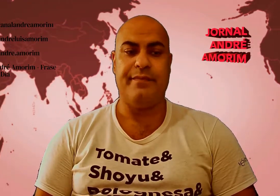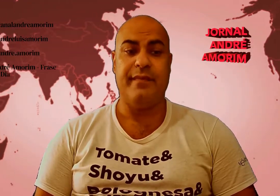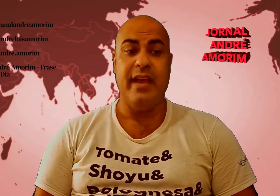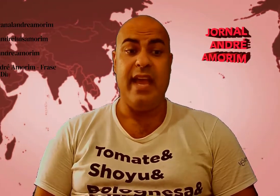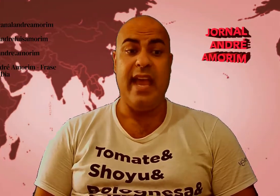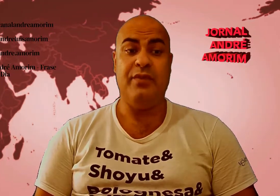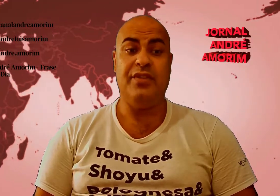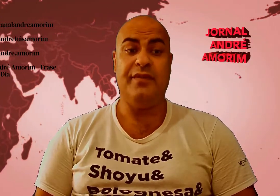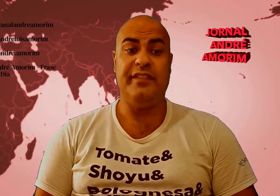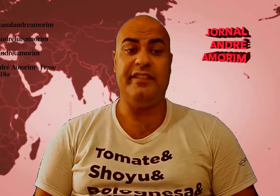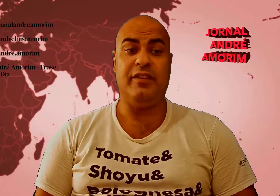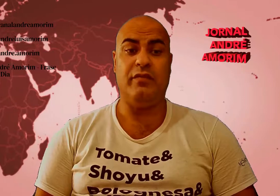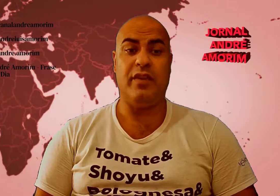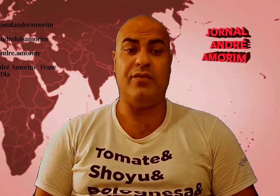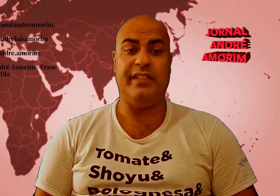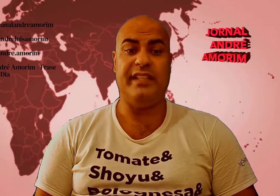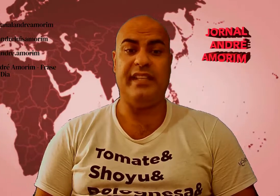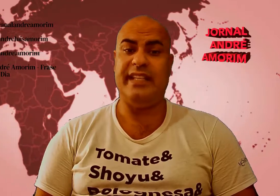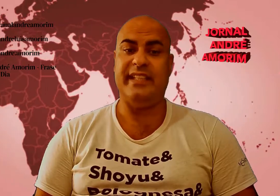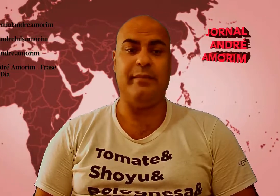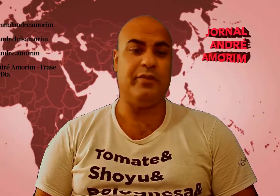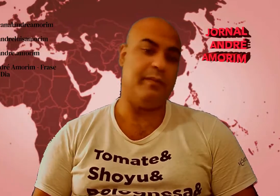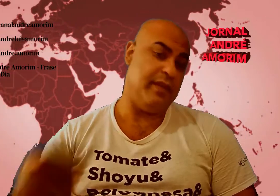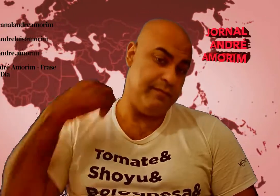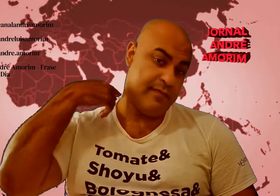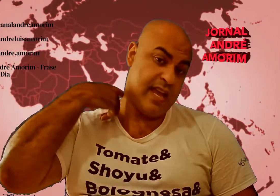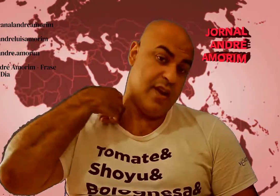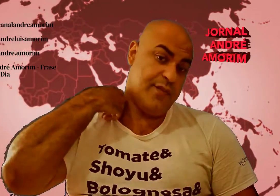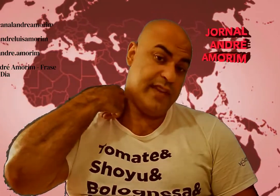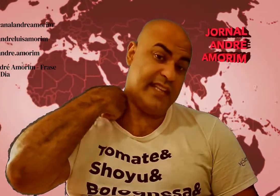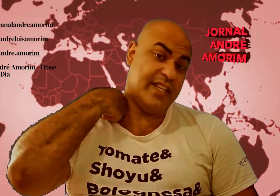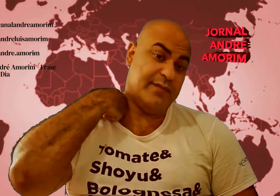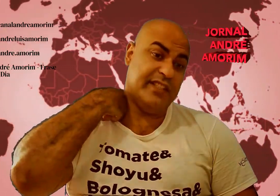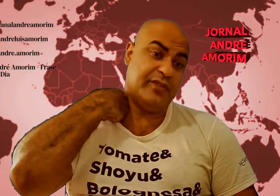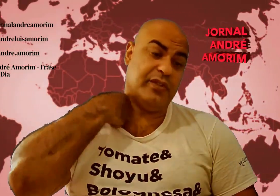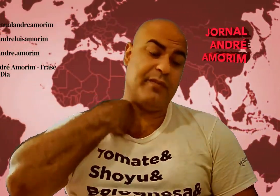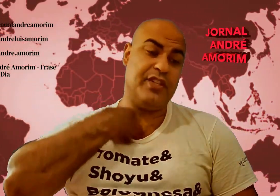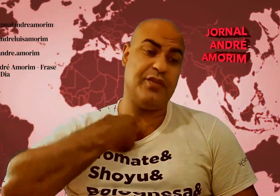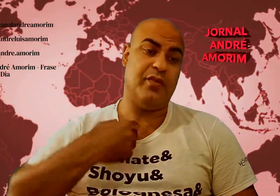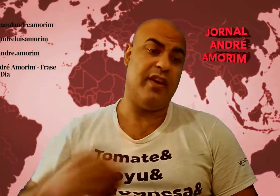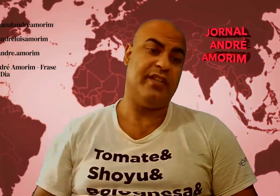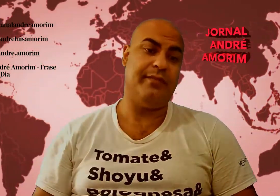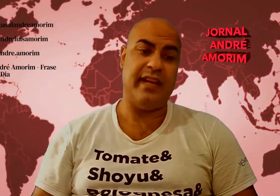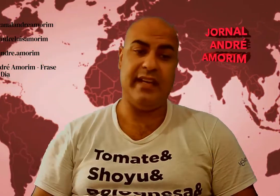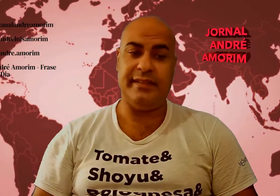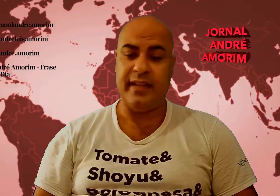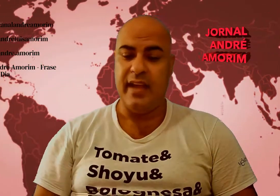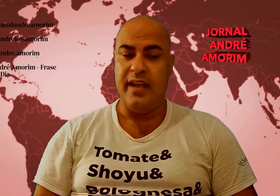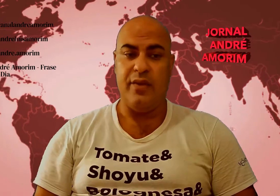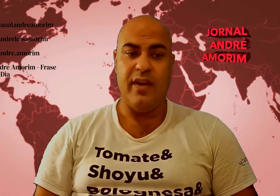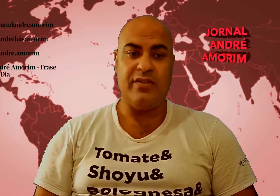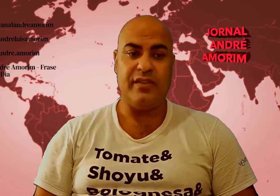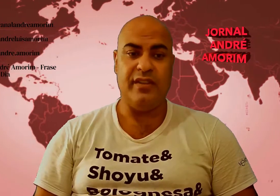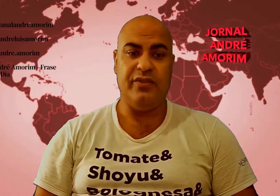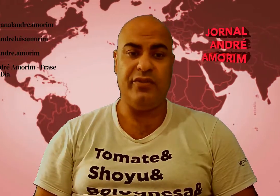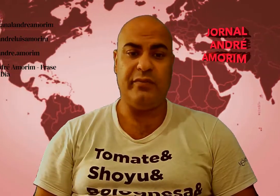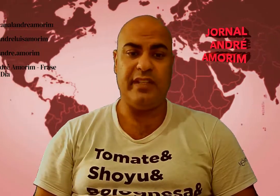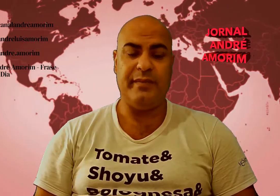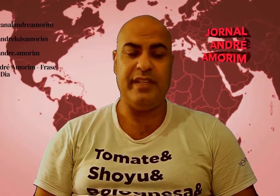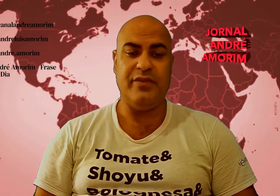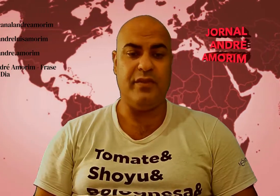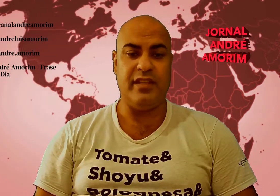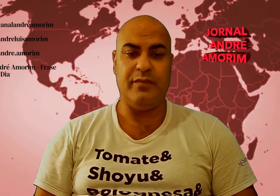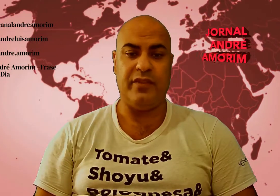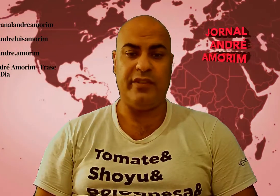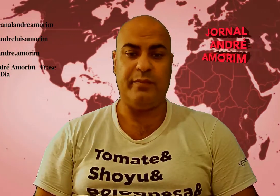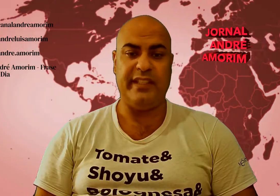RK. É muito difícil ter alguma coisa que ninguém saiba sobre mim. Eu fiquei 3 meses totalmente exposta, mas eu acho que eu sou